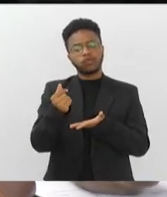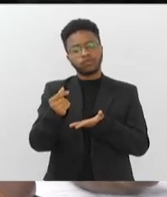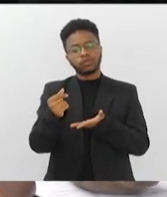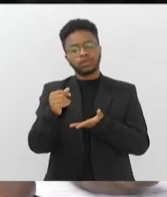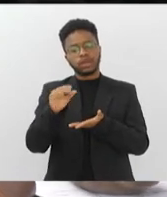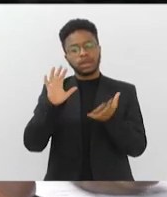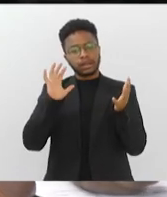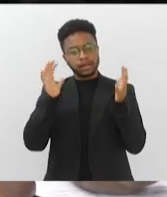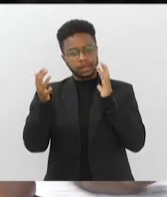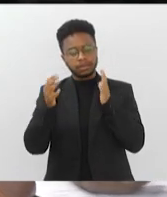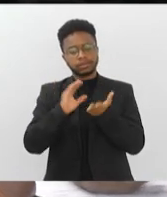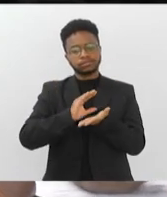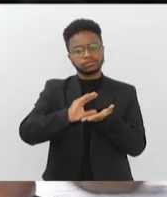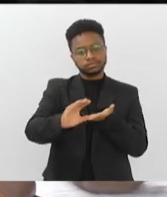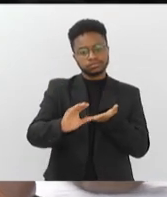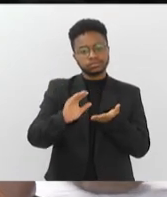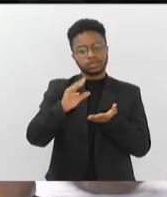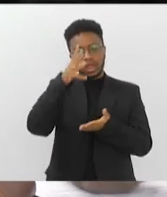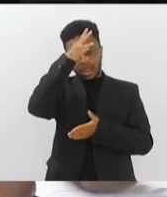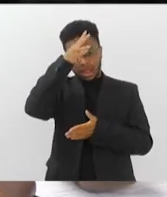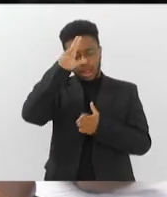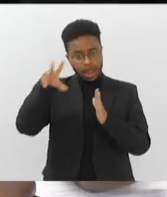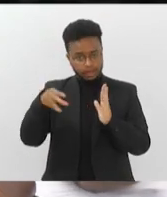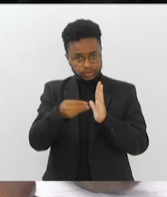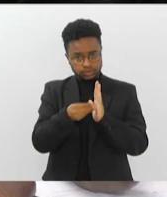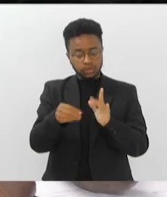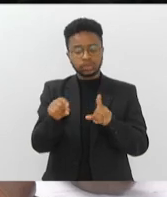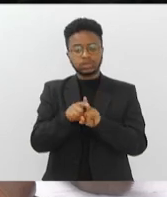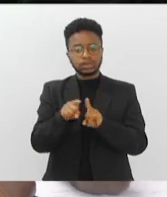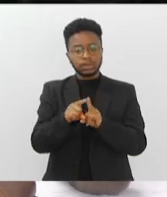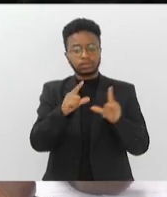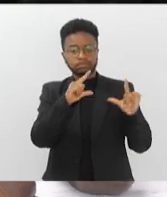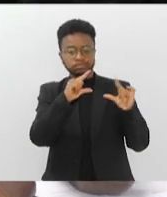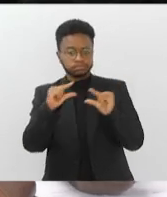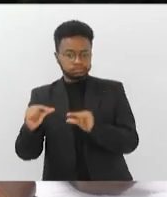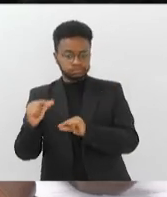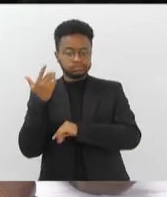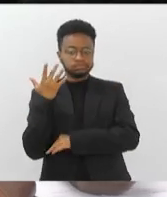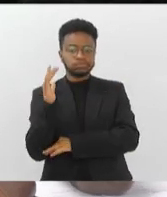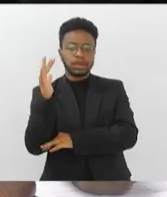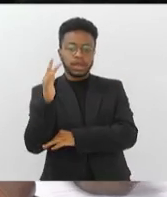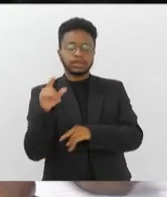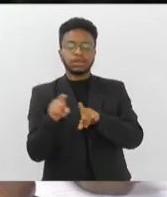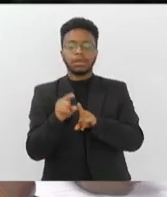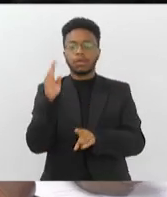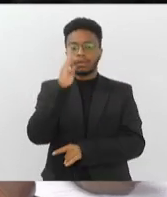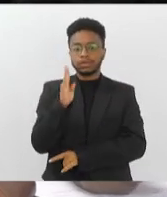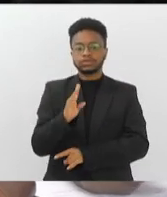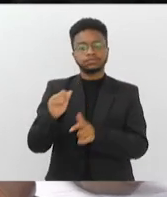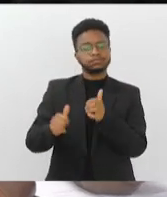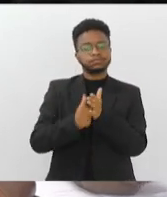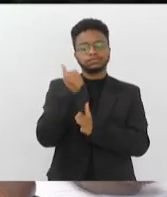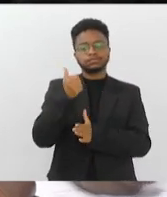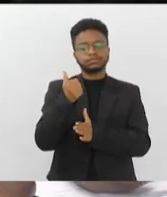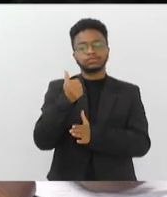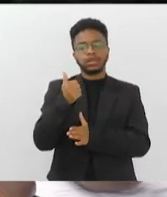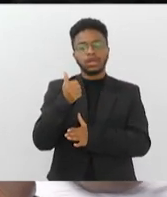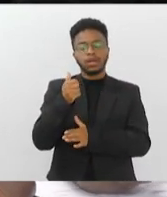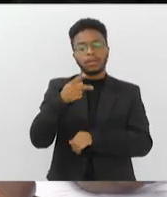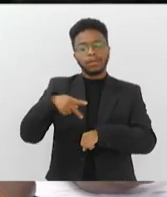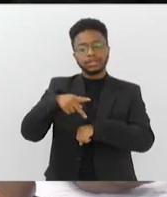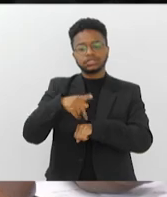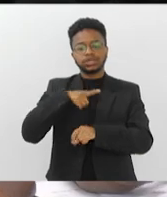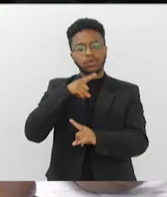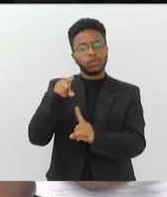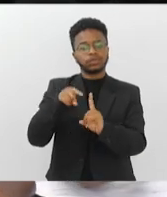a metade do desmatamento da Amazônia, e o Brasil foi o primeiro país em desenvolvimento a ter meta de redução das suas emissões de carbono. Mas é